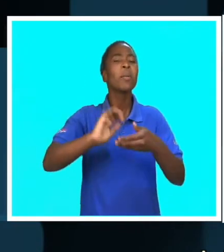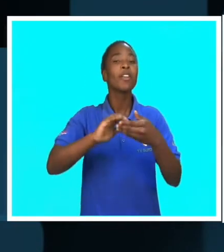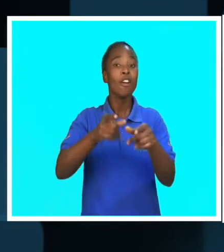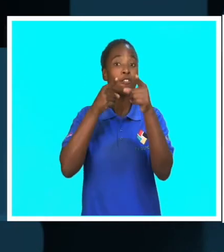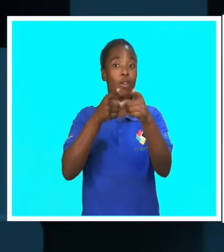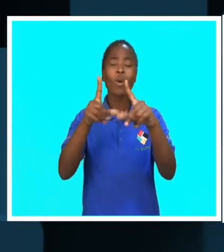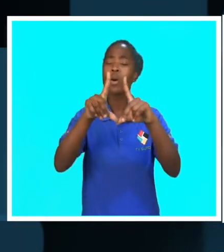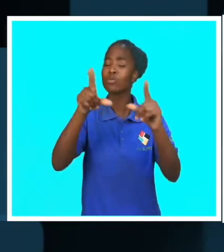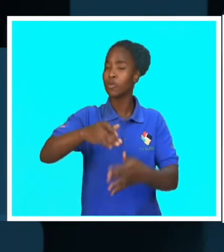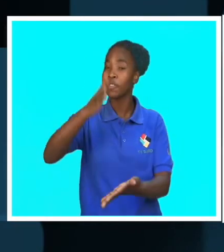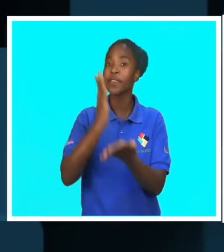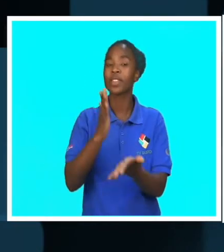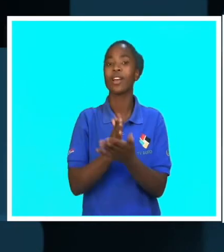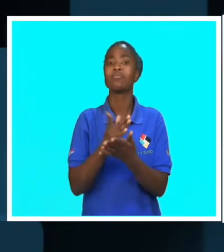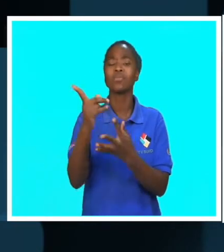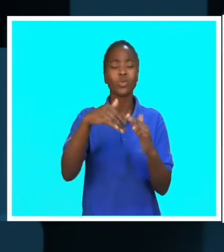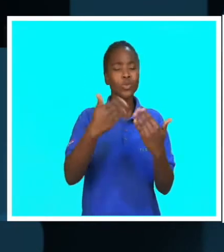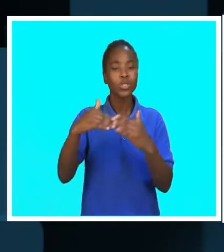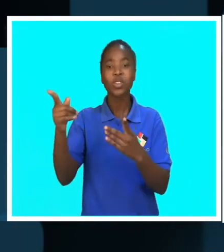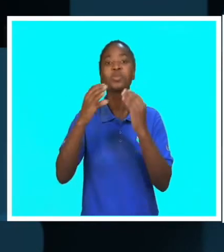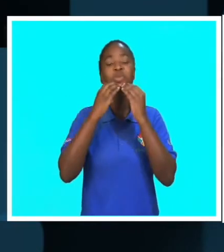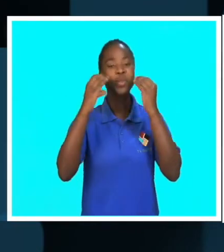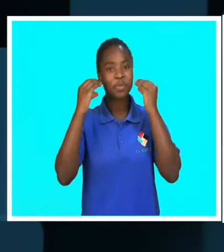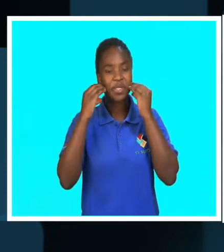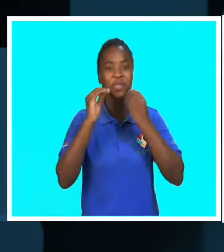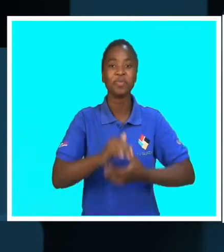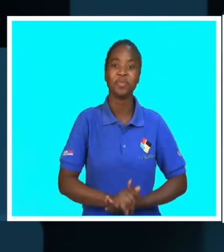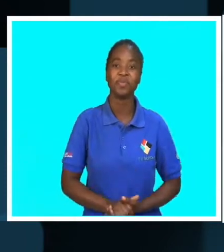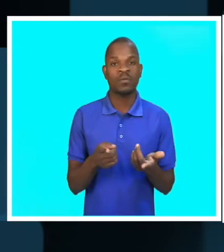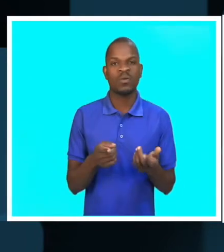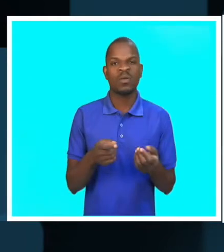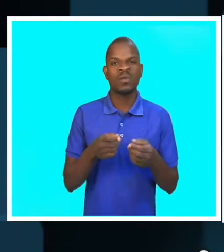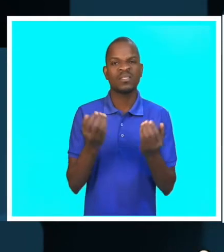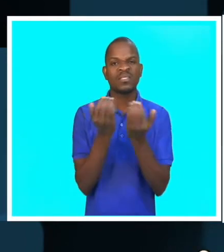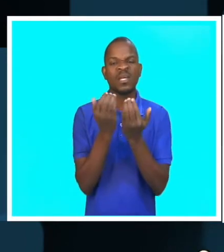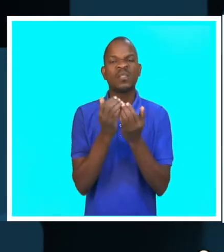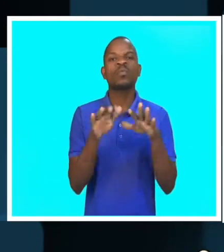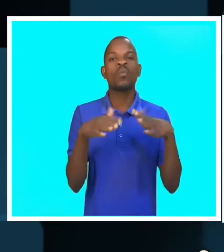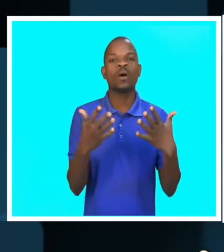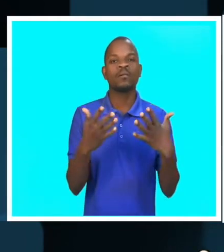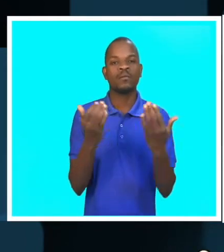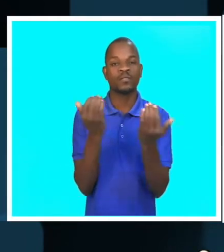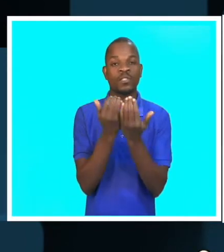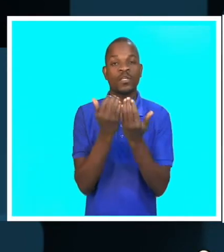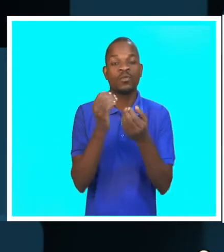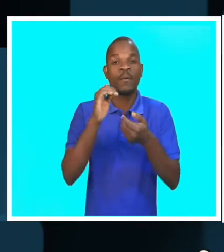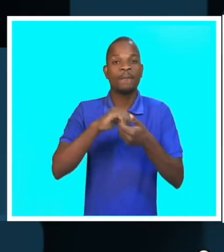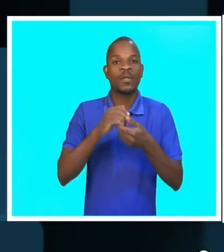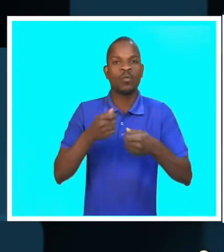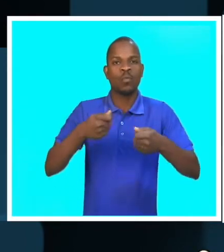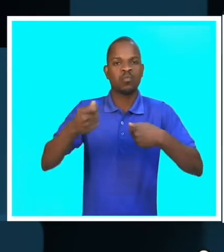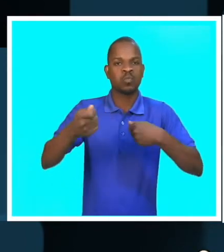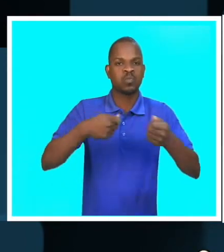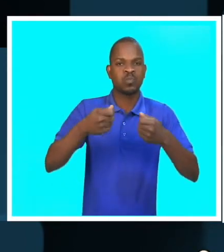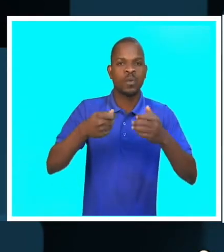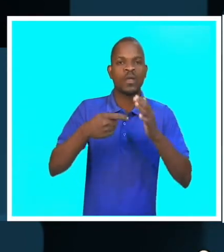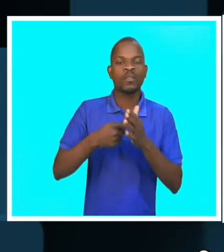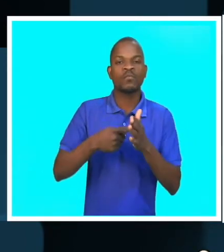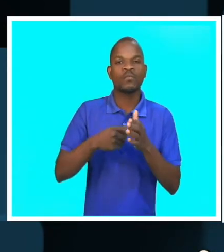madodas para retratar a realidade cotidiana moçambicana. O nosso tipo de teatro é o teatro comercial. Nós